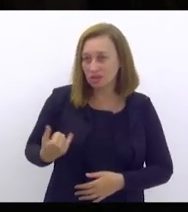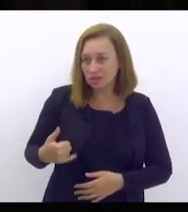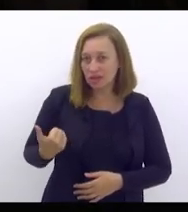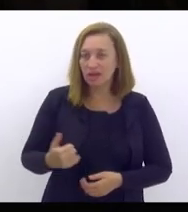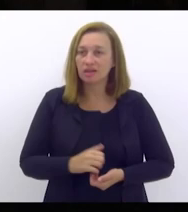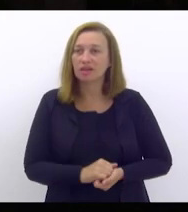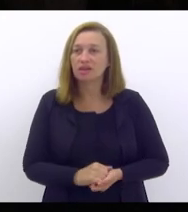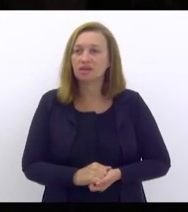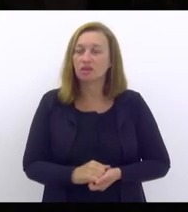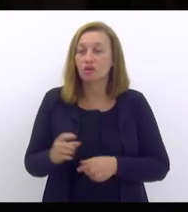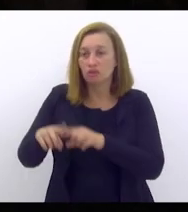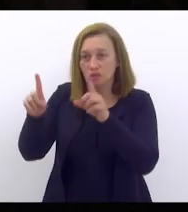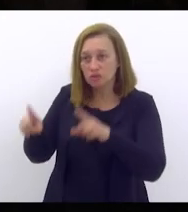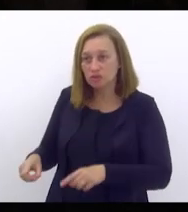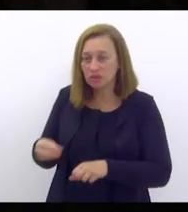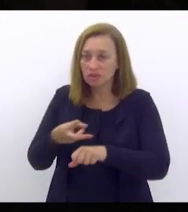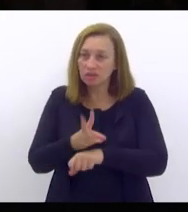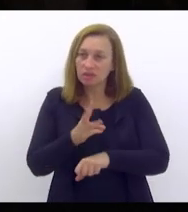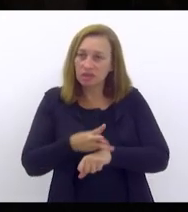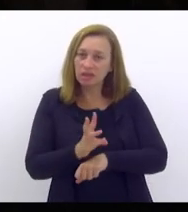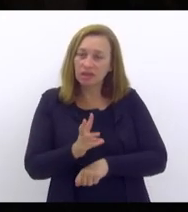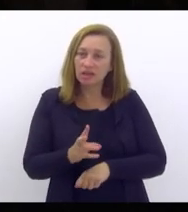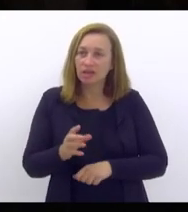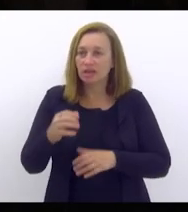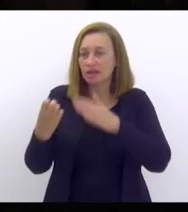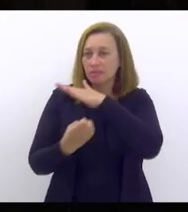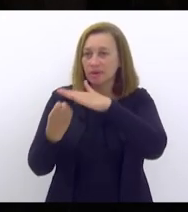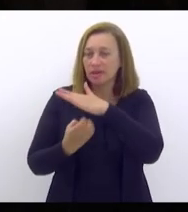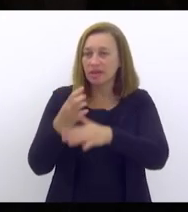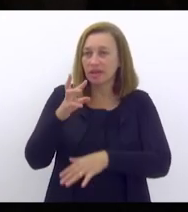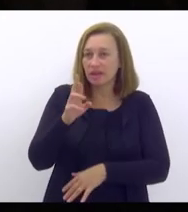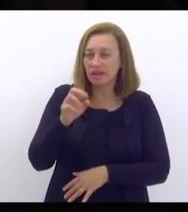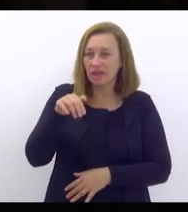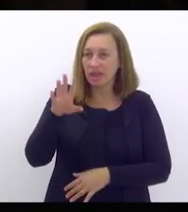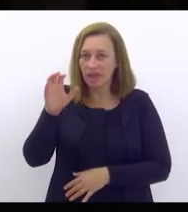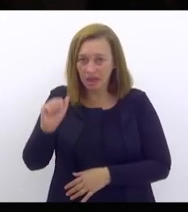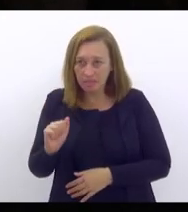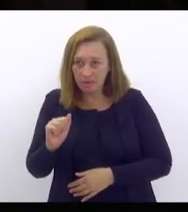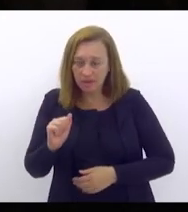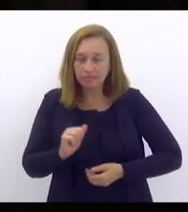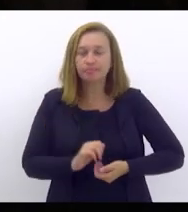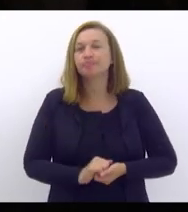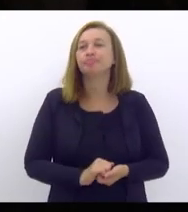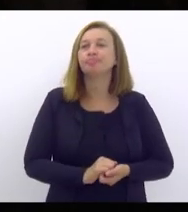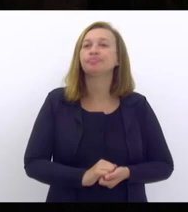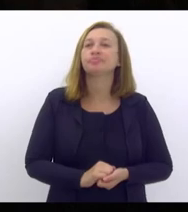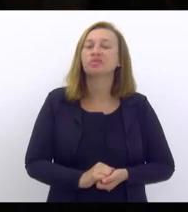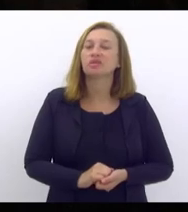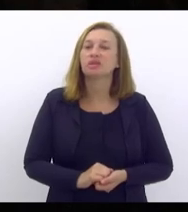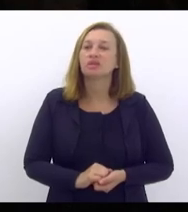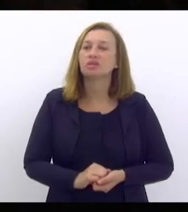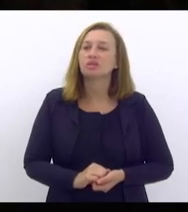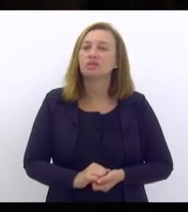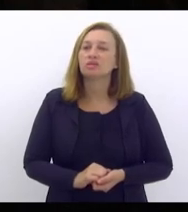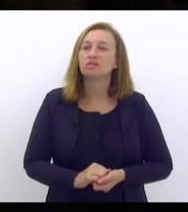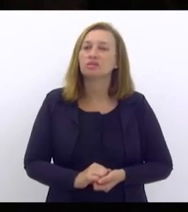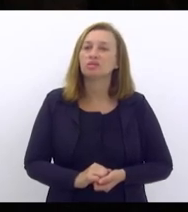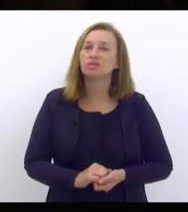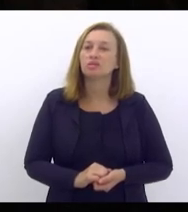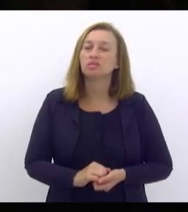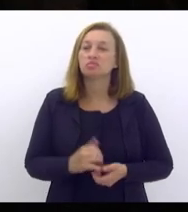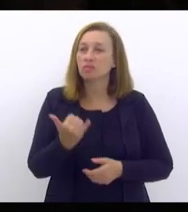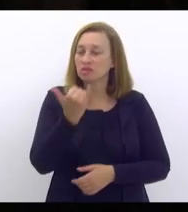funcionário terceirizado da empresa Rema, tipo Top Serviços de Vulcanização Limitada,